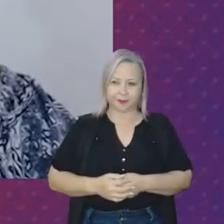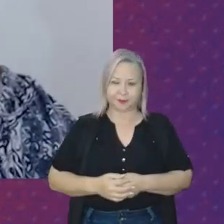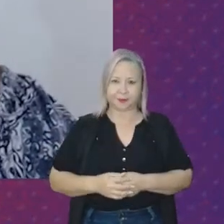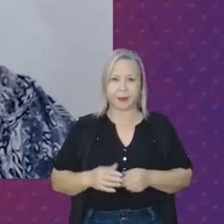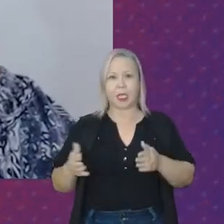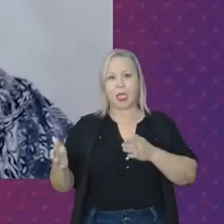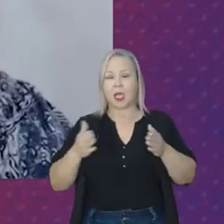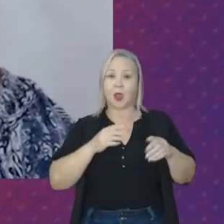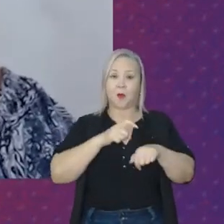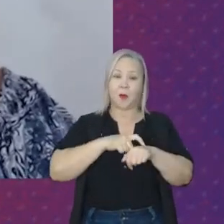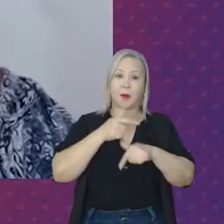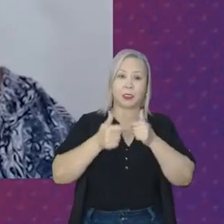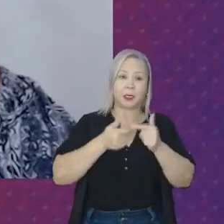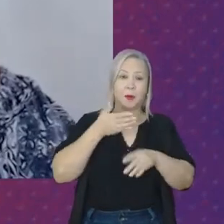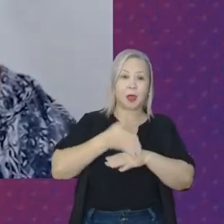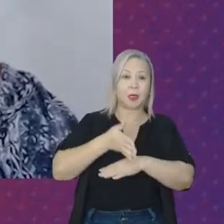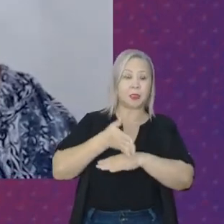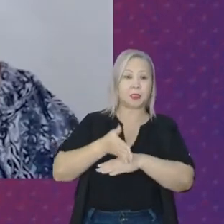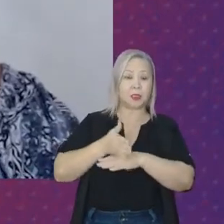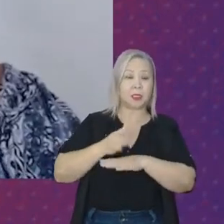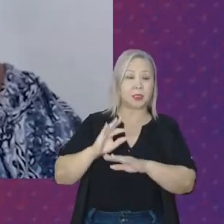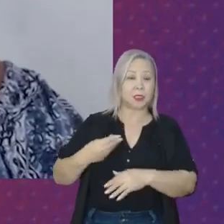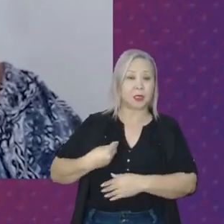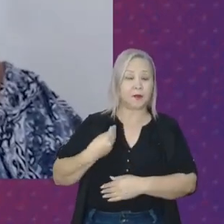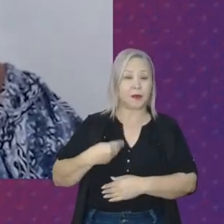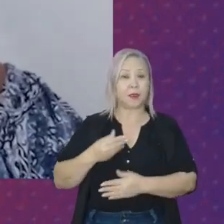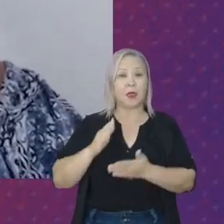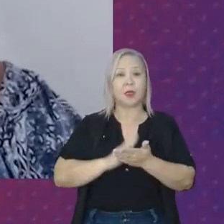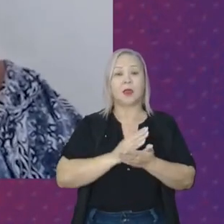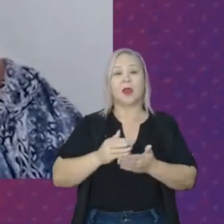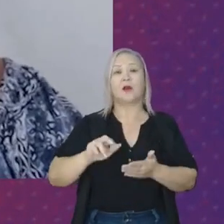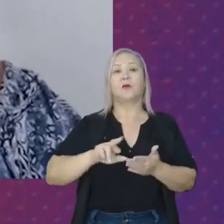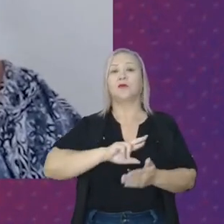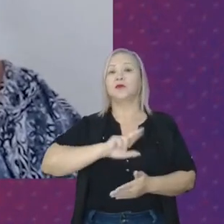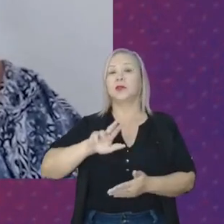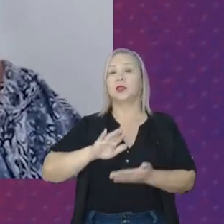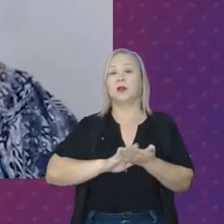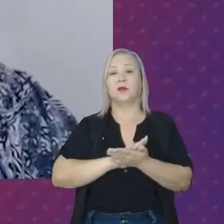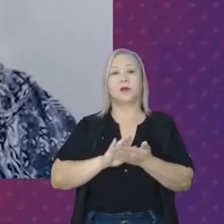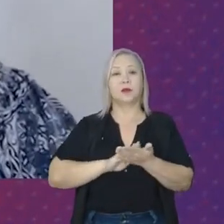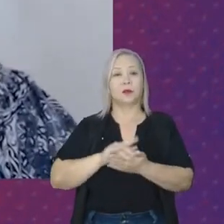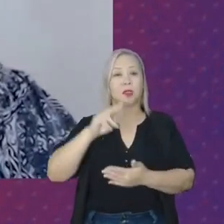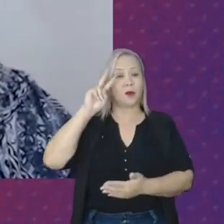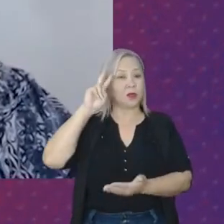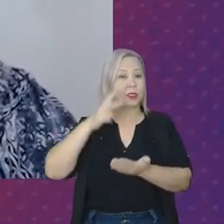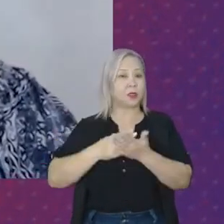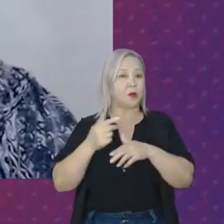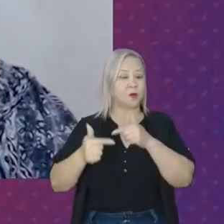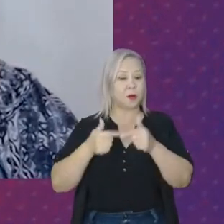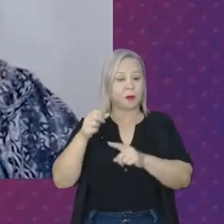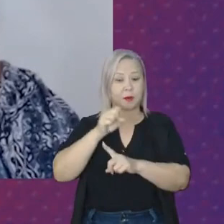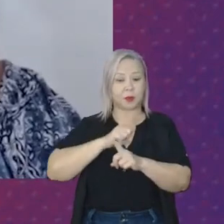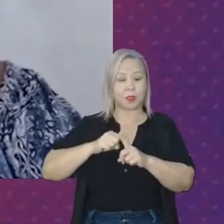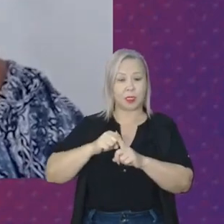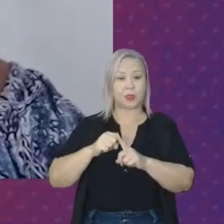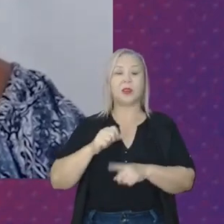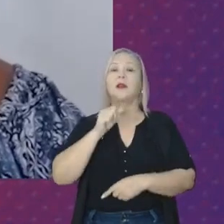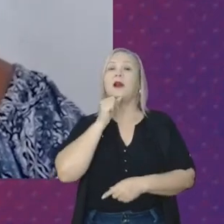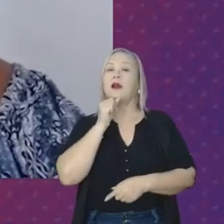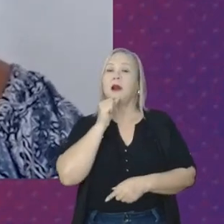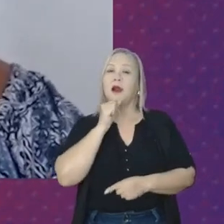momentos de trabalho dentro da sua vida, e alguns deles que não são nem considerados trabalho pela sociedade, que